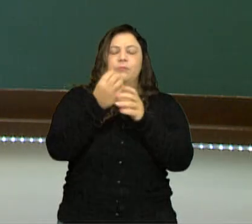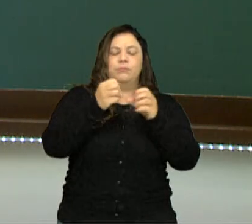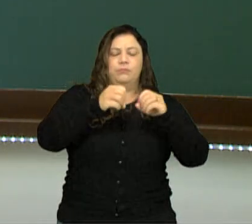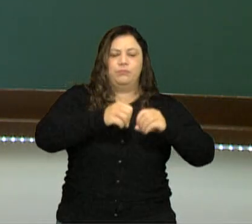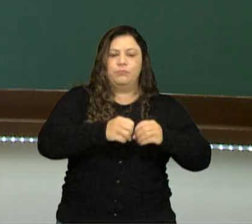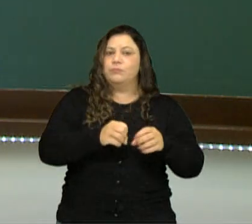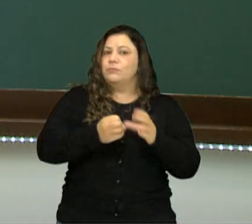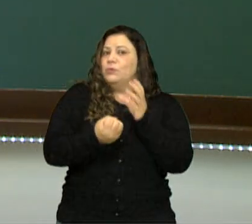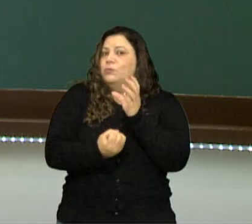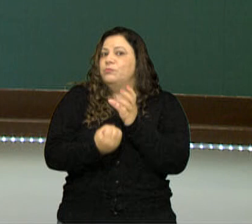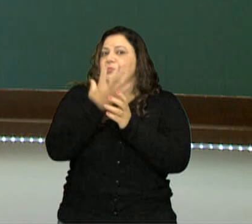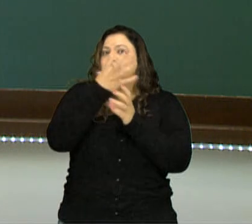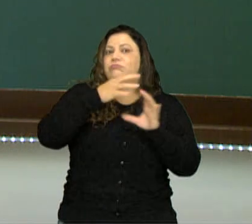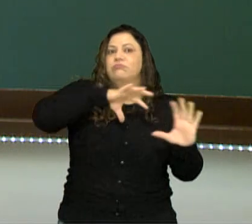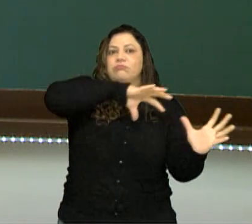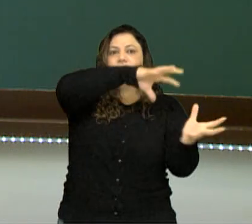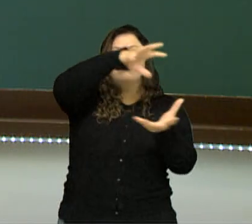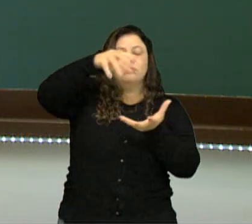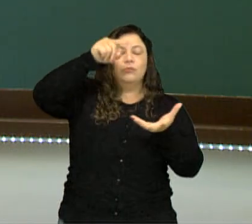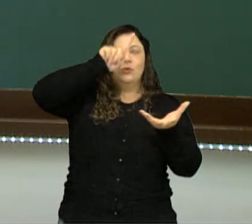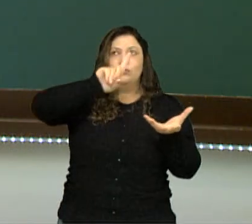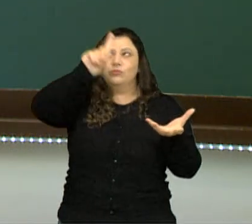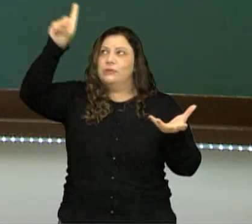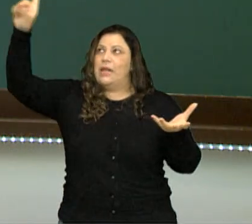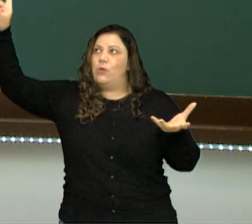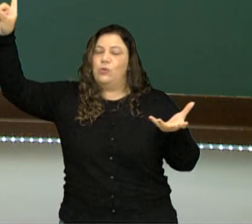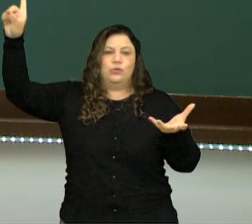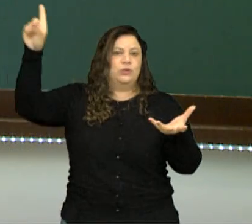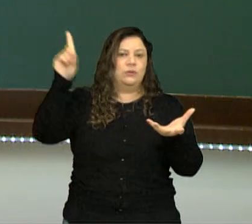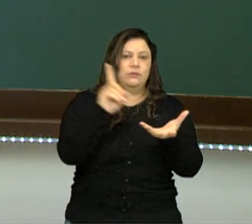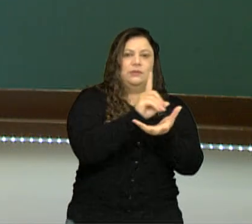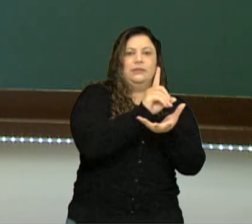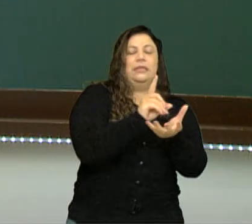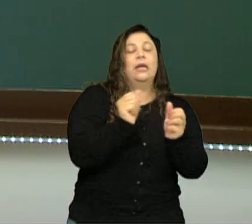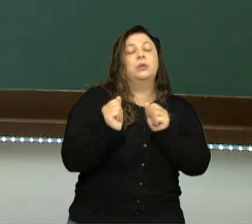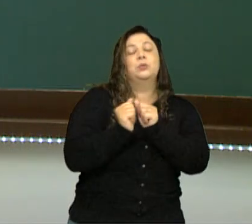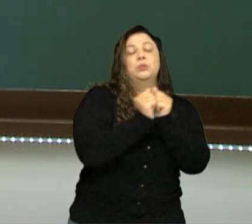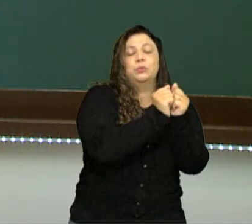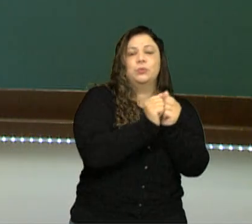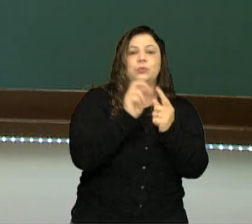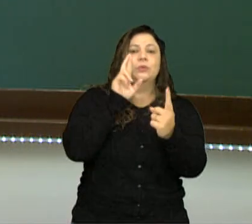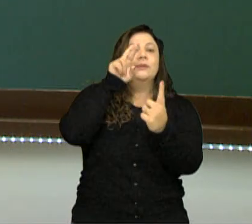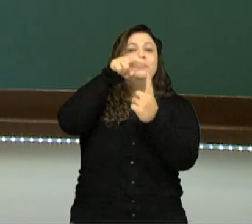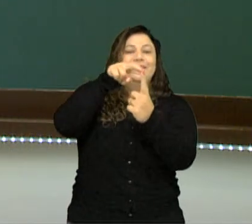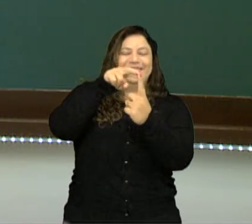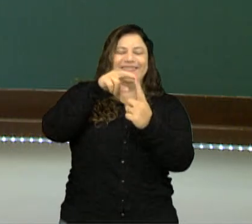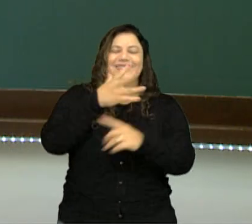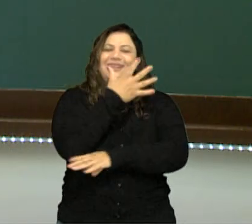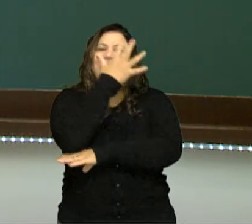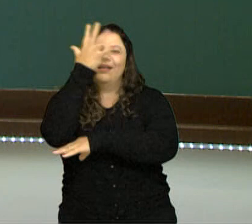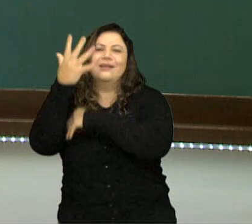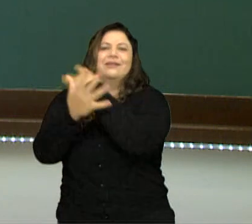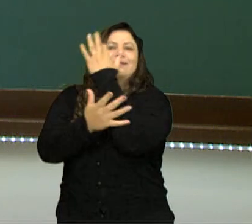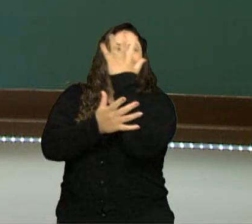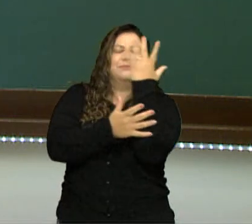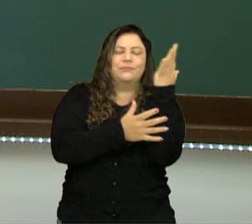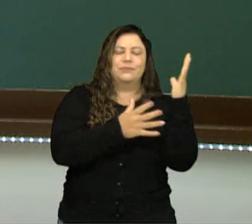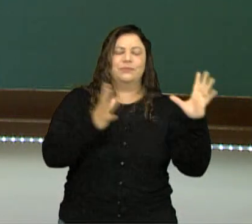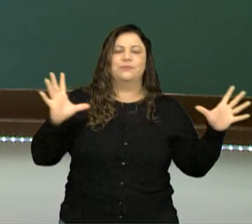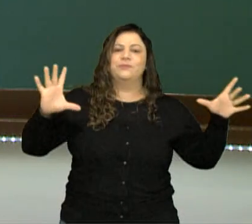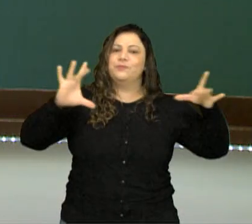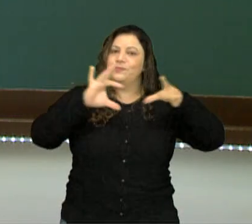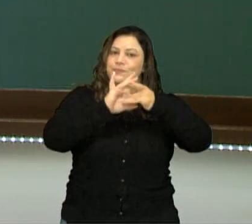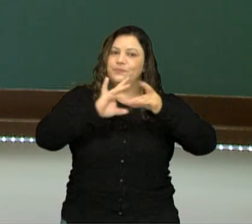Deus está nas próprias coisas. Deus é representado pela natureza. Então, Deus é imanente, pois ele está em